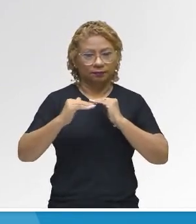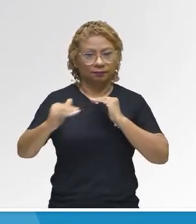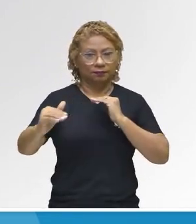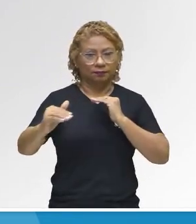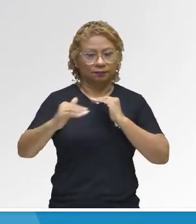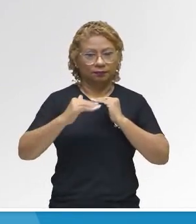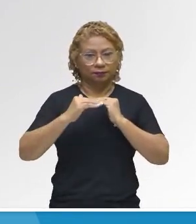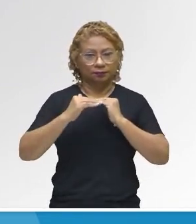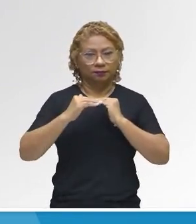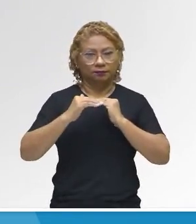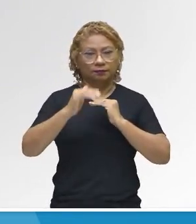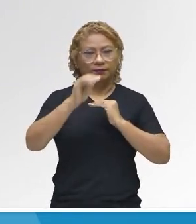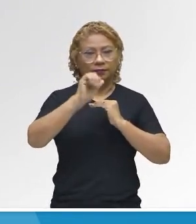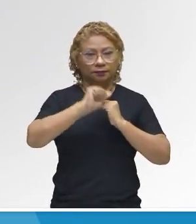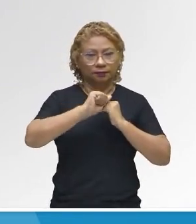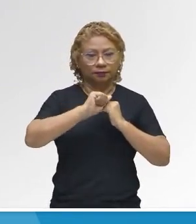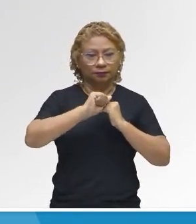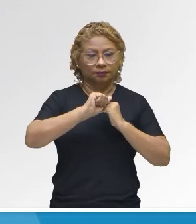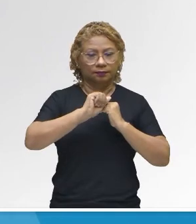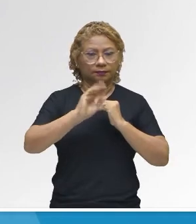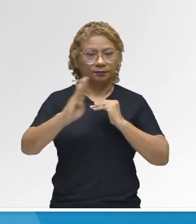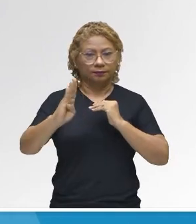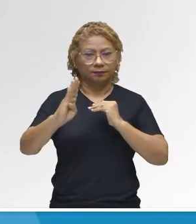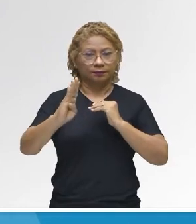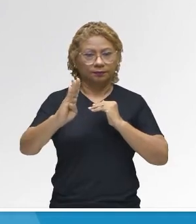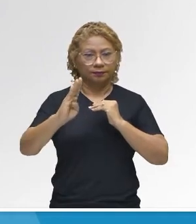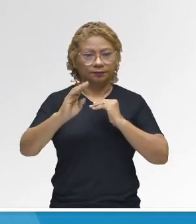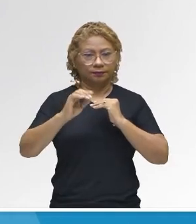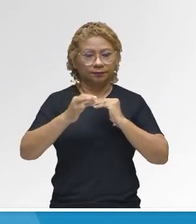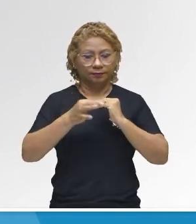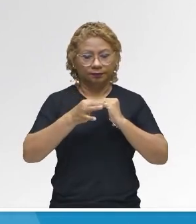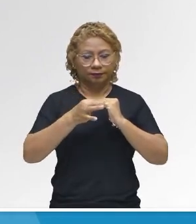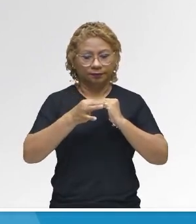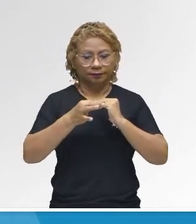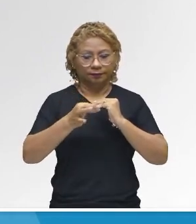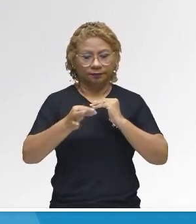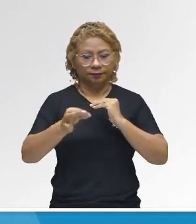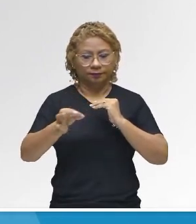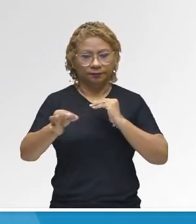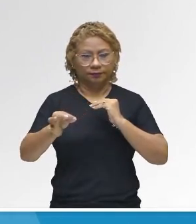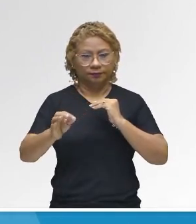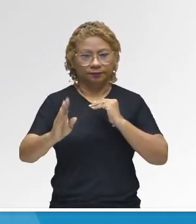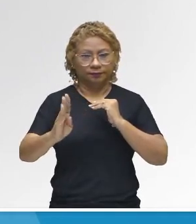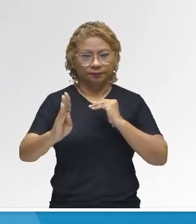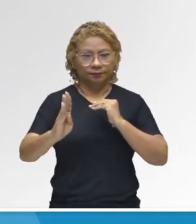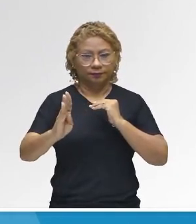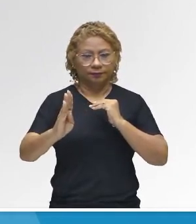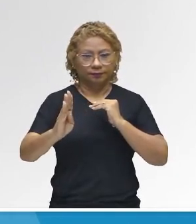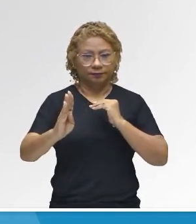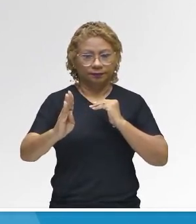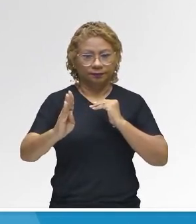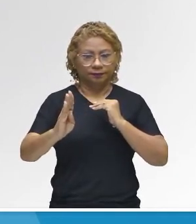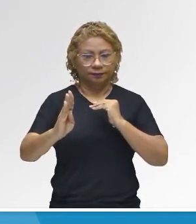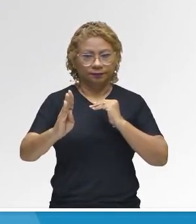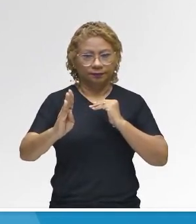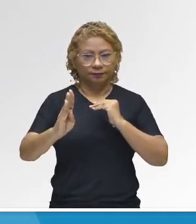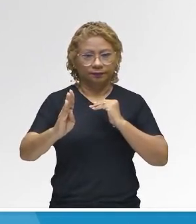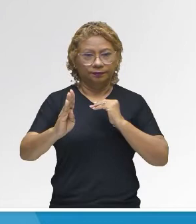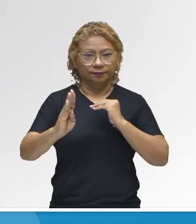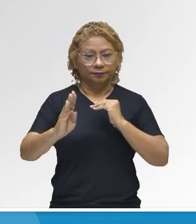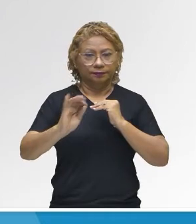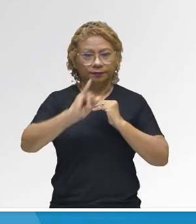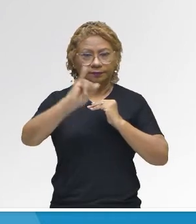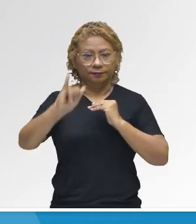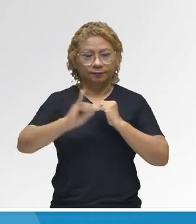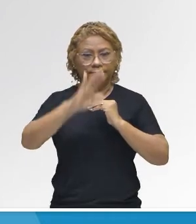E esse segmento, ele vai projetar uma sombra sobre esse plano. Então, percebam que aqui está o meu segmento,